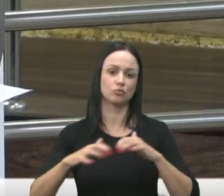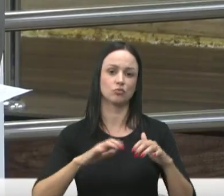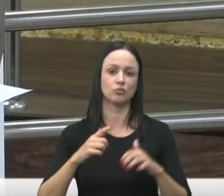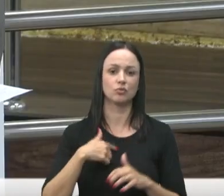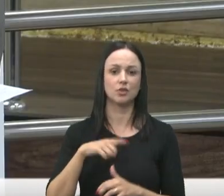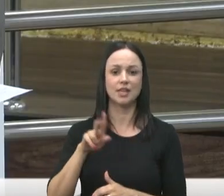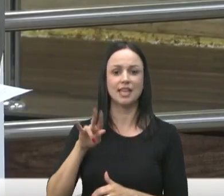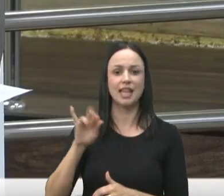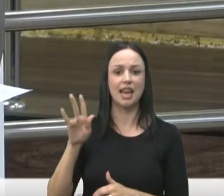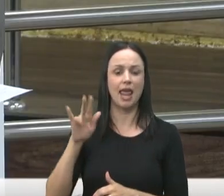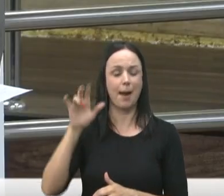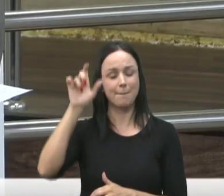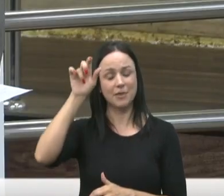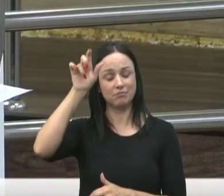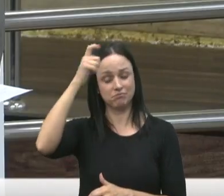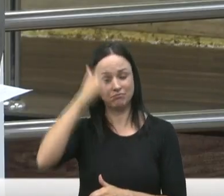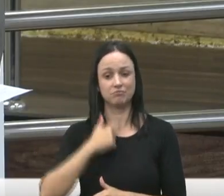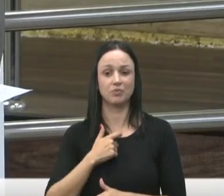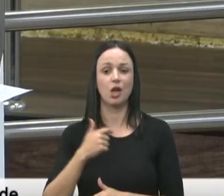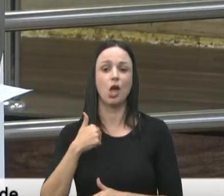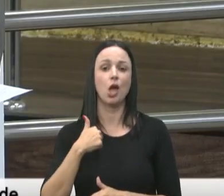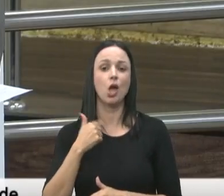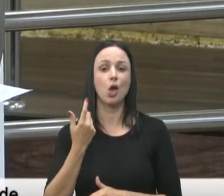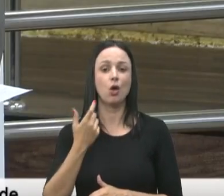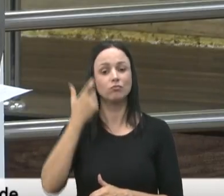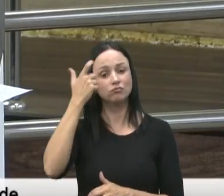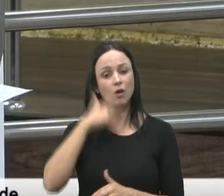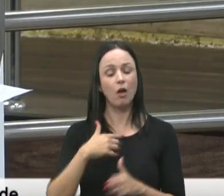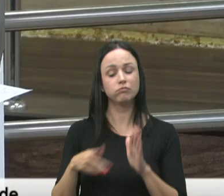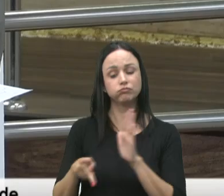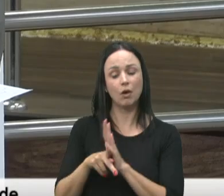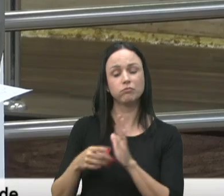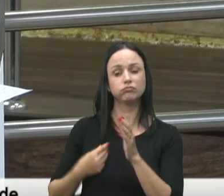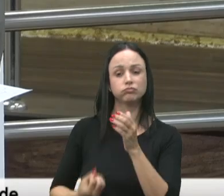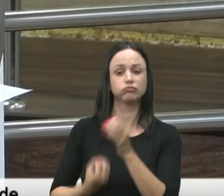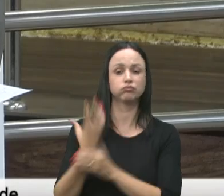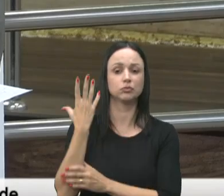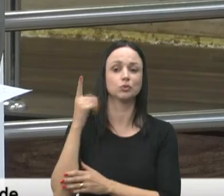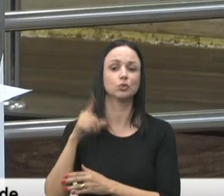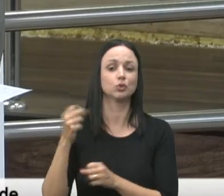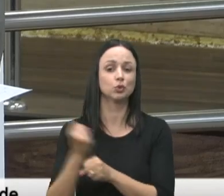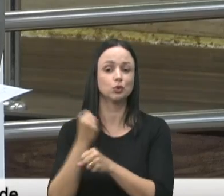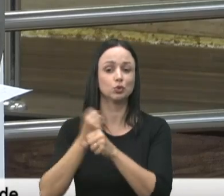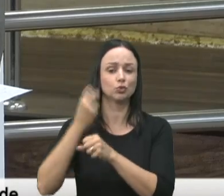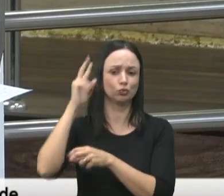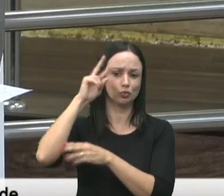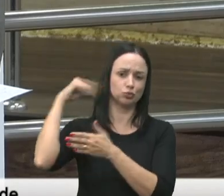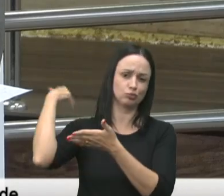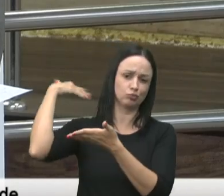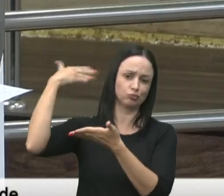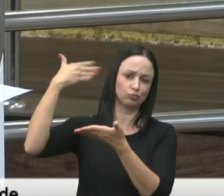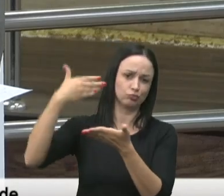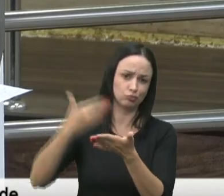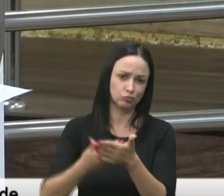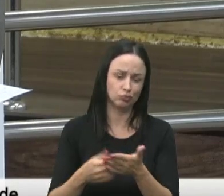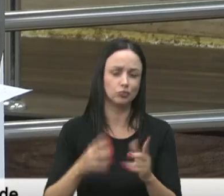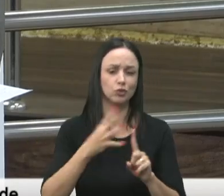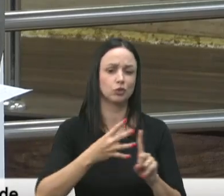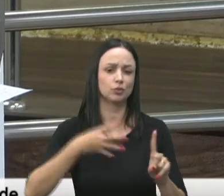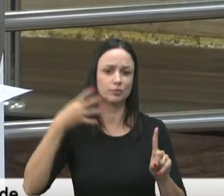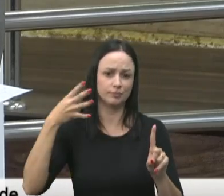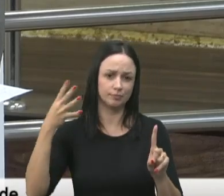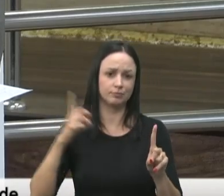Guilherme indivíduo. Eu me vejo como fruto de uma construção histórica do movimento LGBT no nosso país,